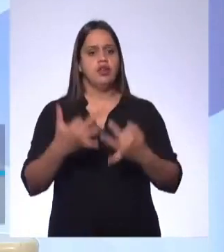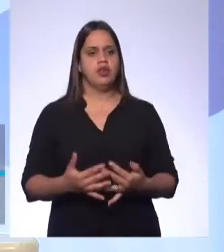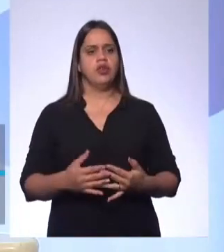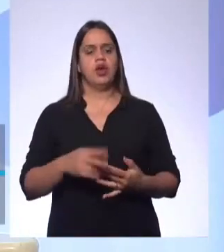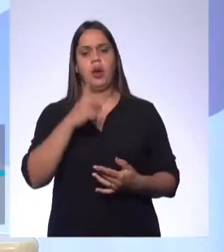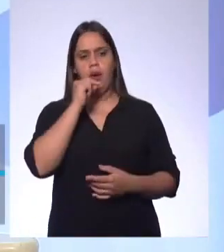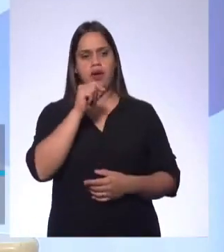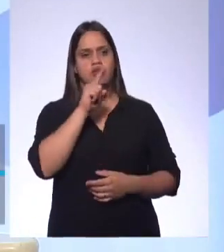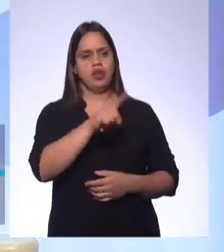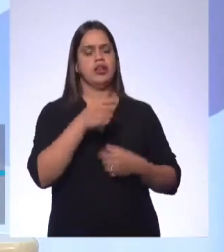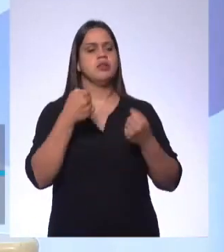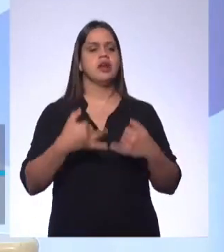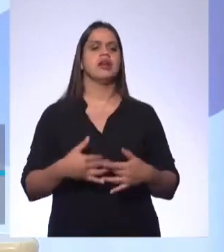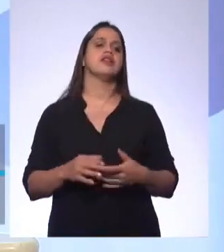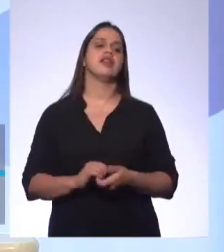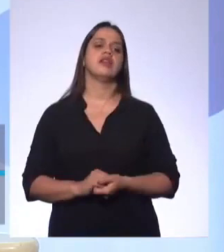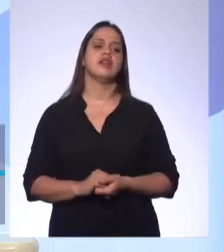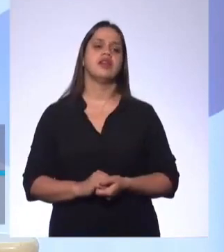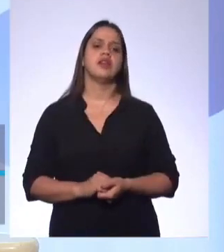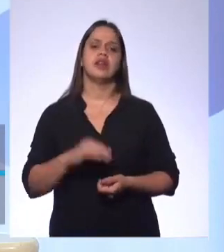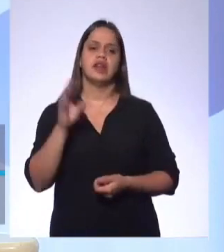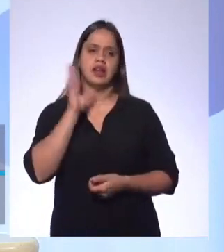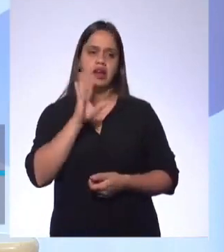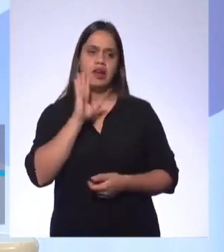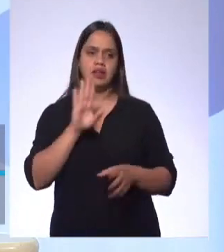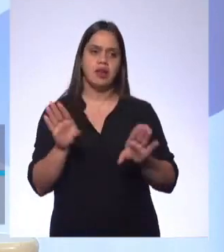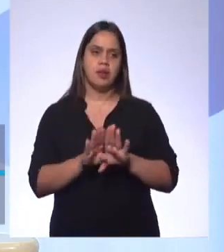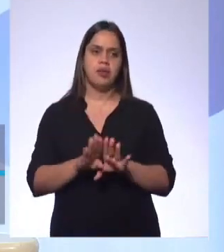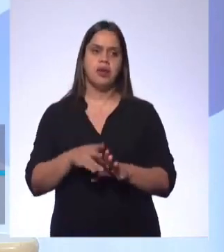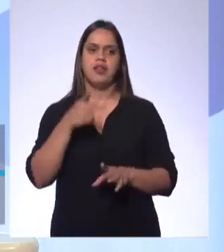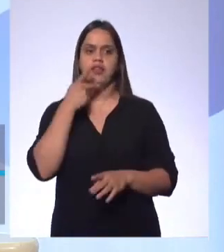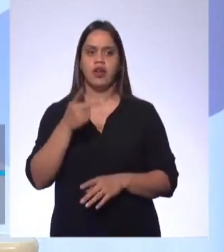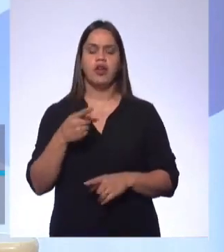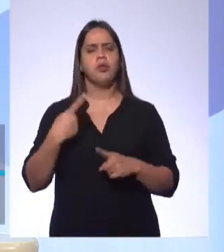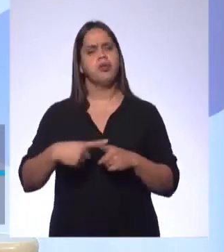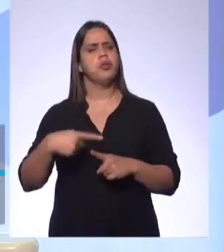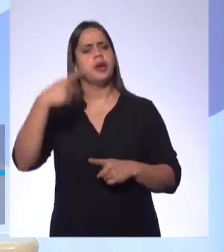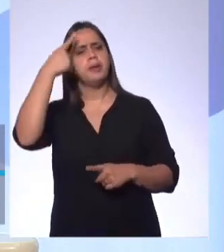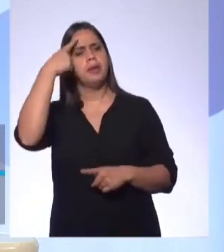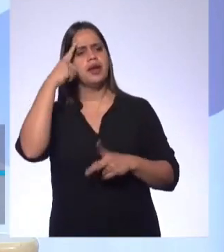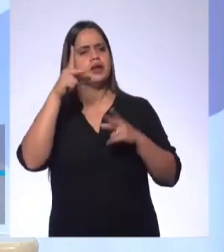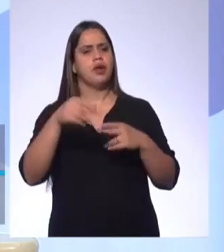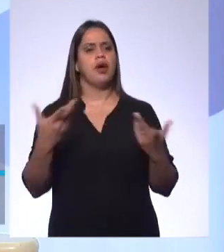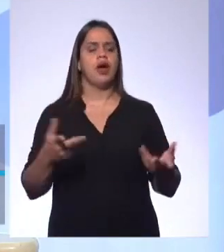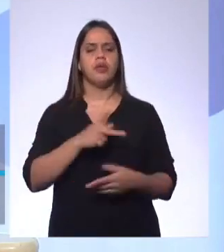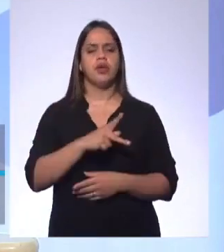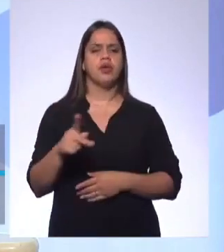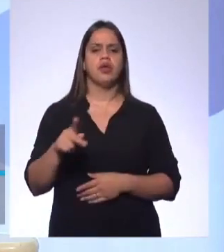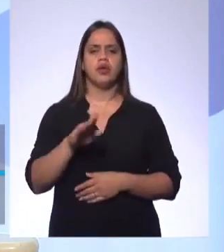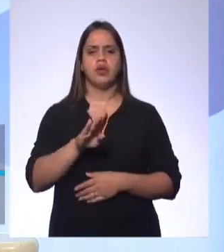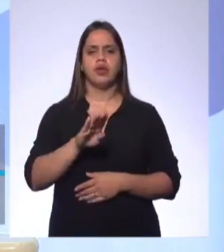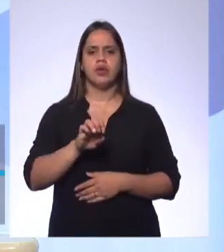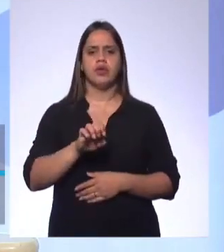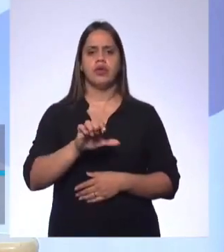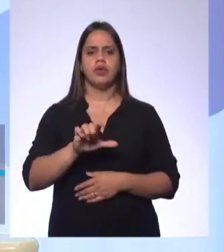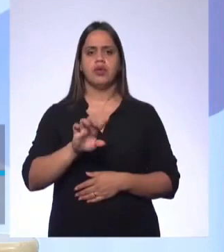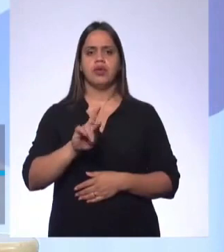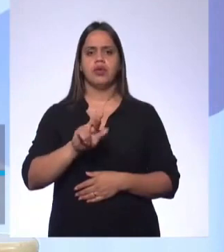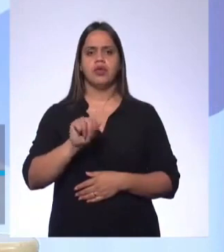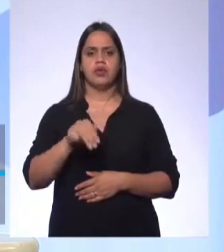que a explicação muito legal do porquê que a gente pensa isso, né? Que foi pro Beltrán, que ele